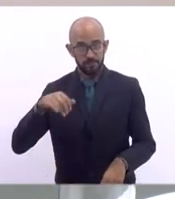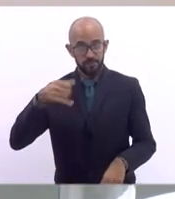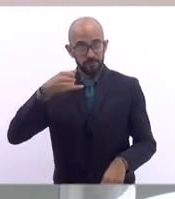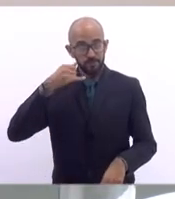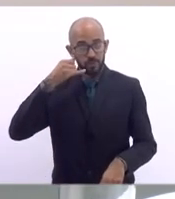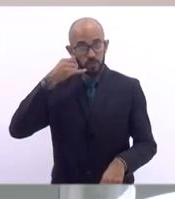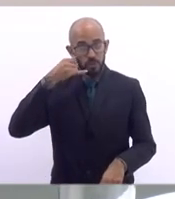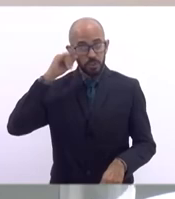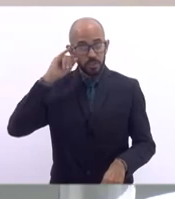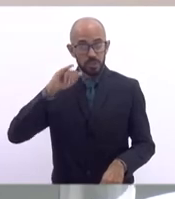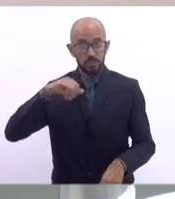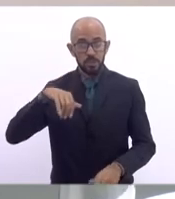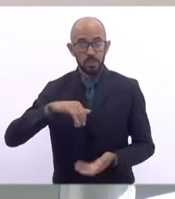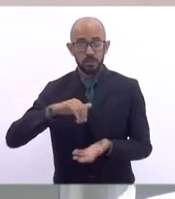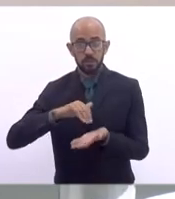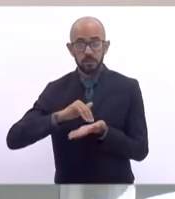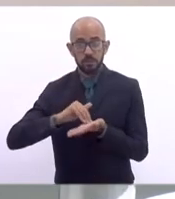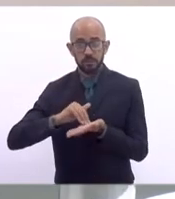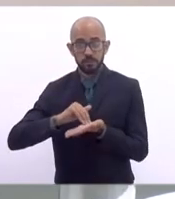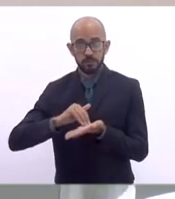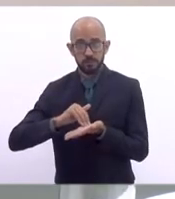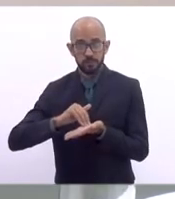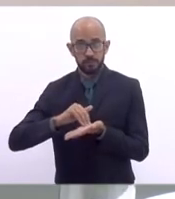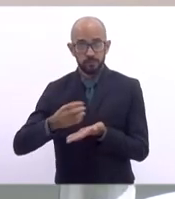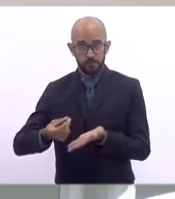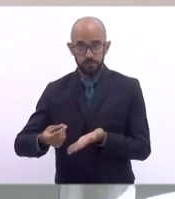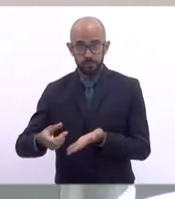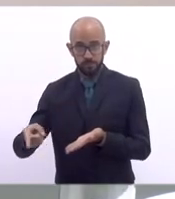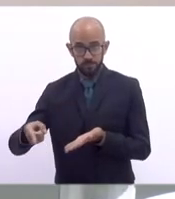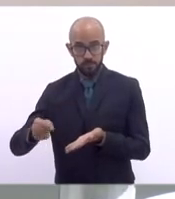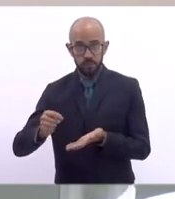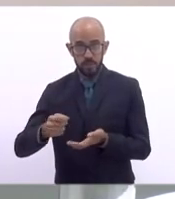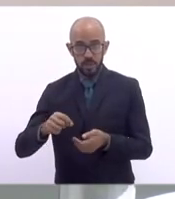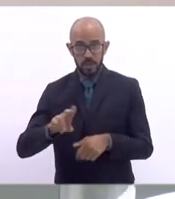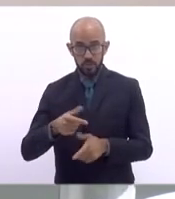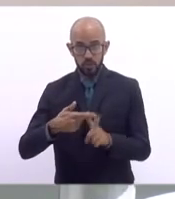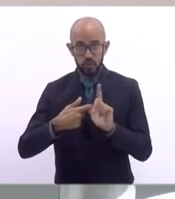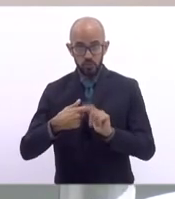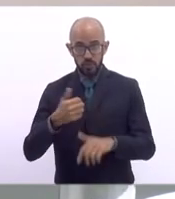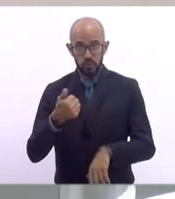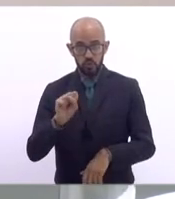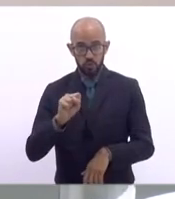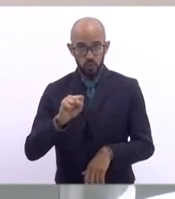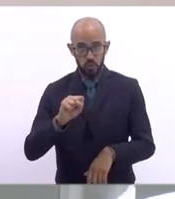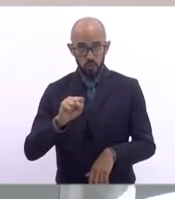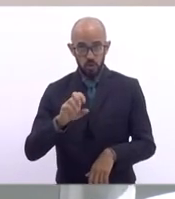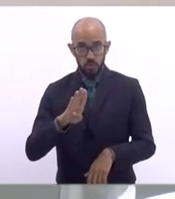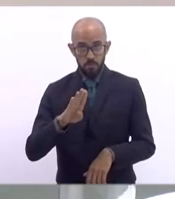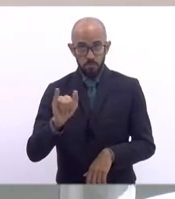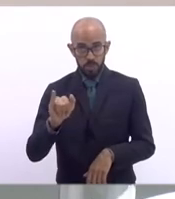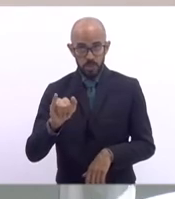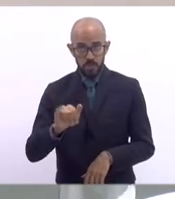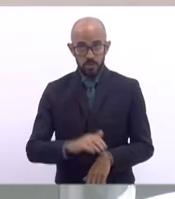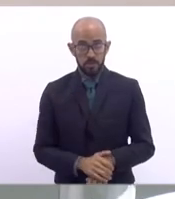passada com a questão da dívida nominal de 18 milhões